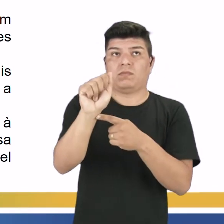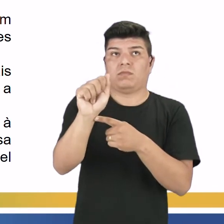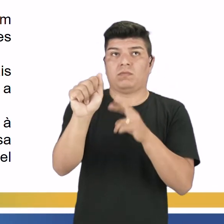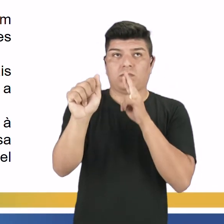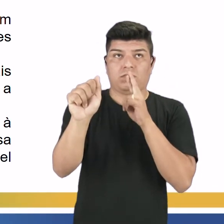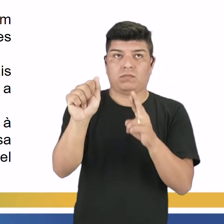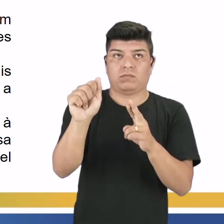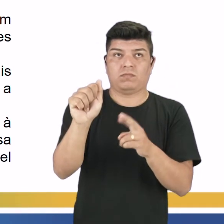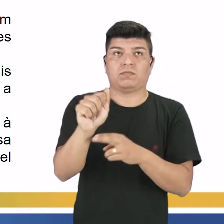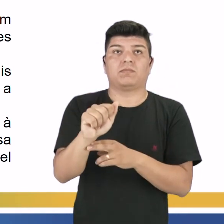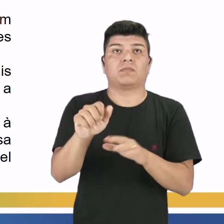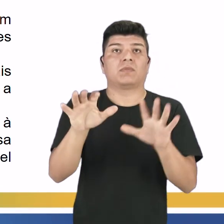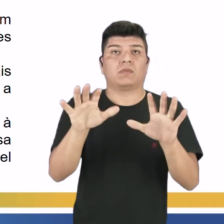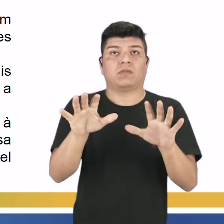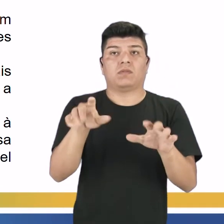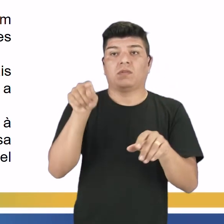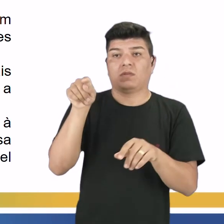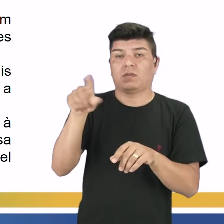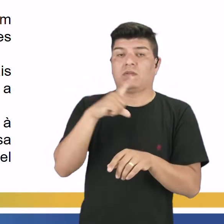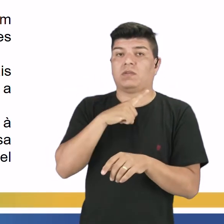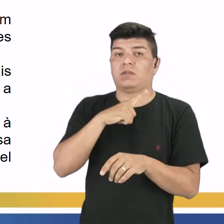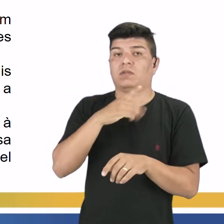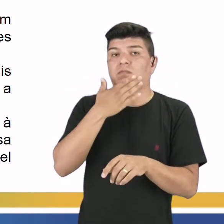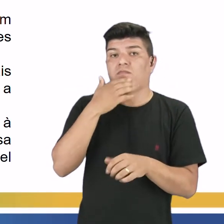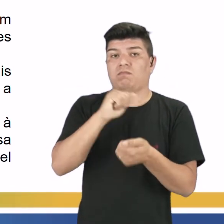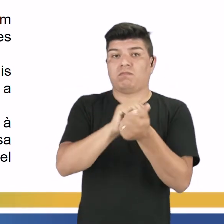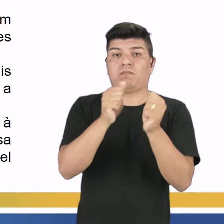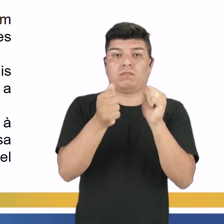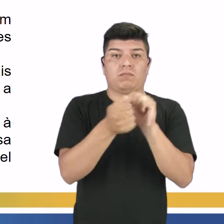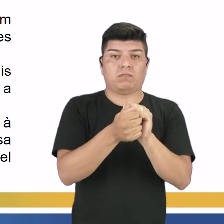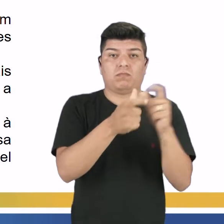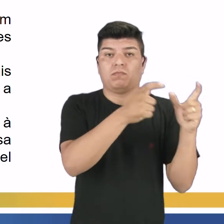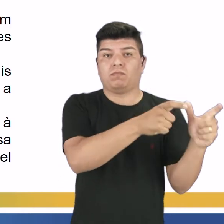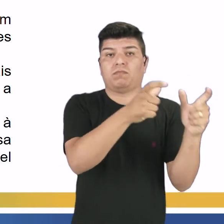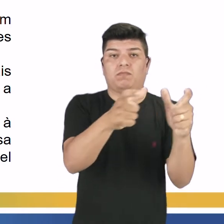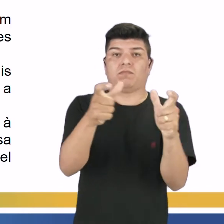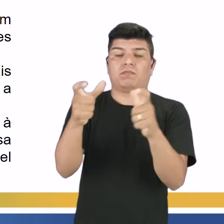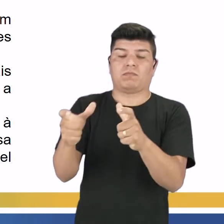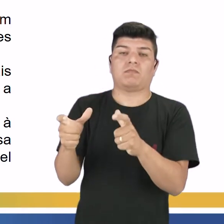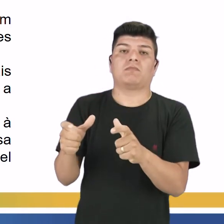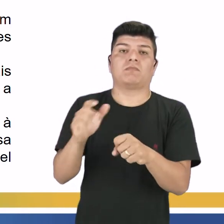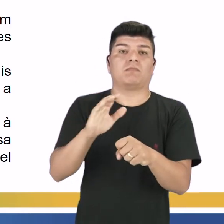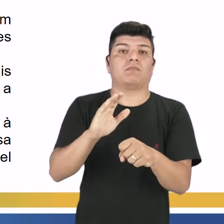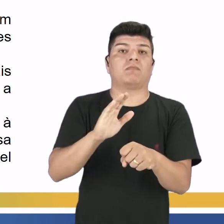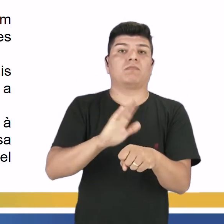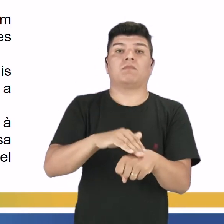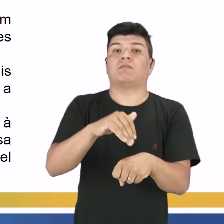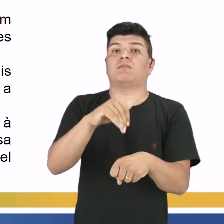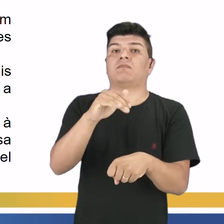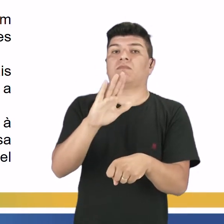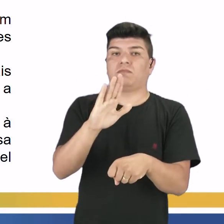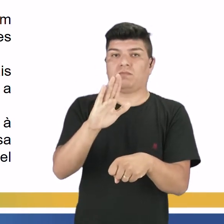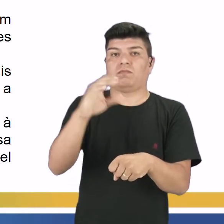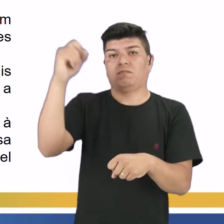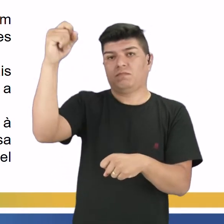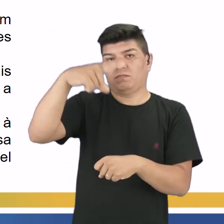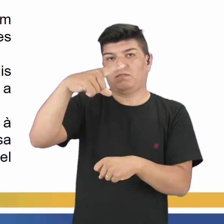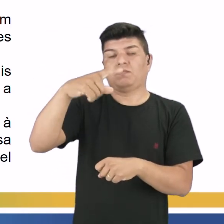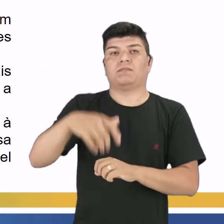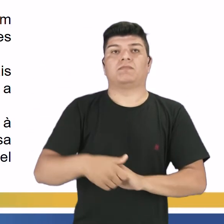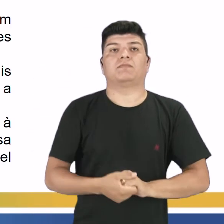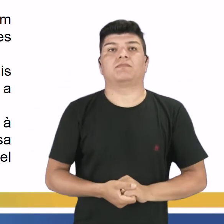dizendo, né? Uma vez que aquela possui melhor adaptação às regiões com maior incidência de